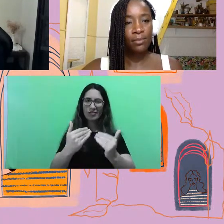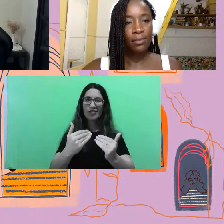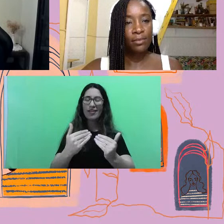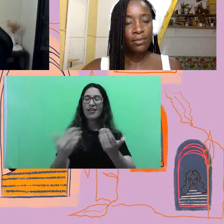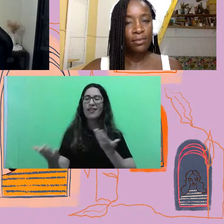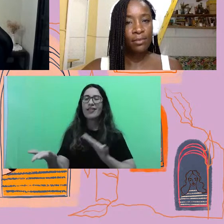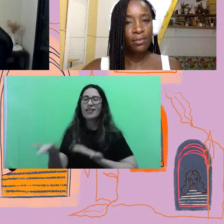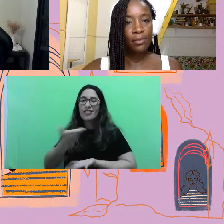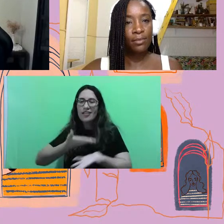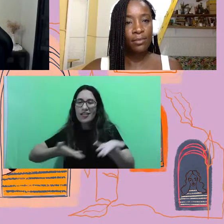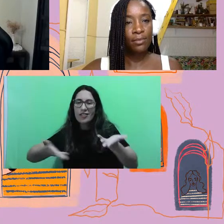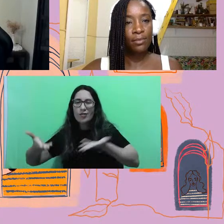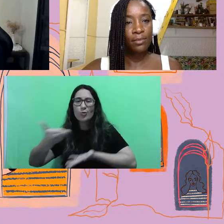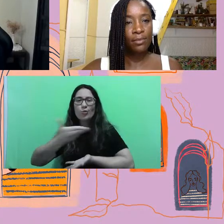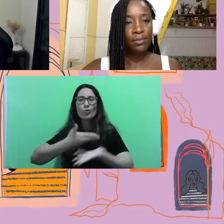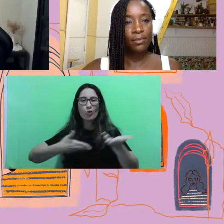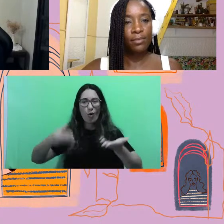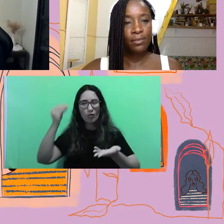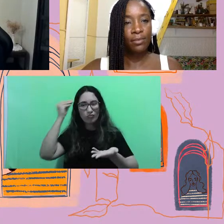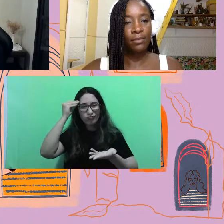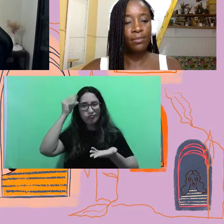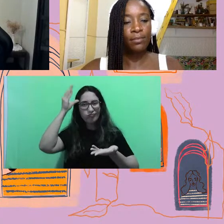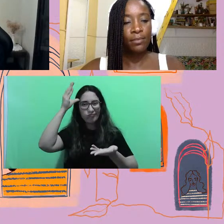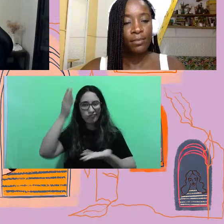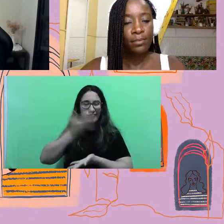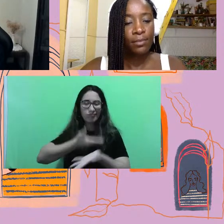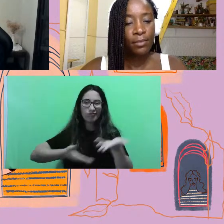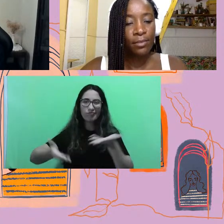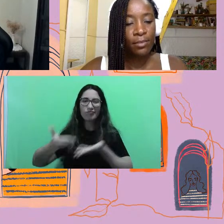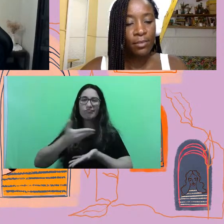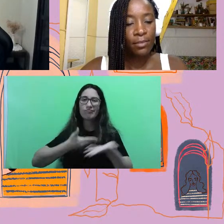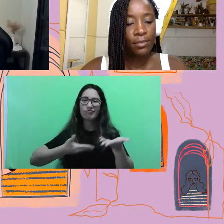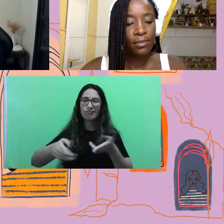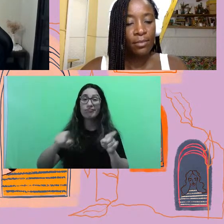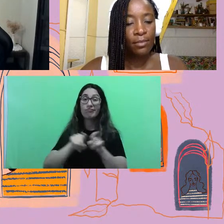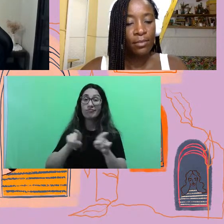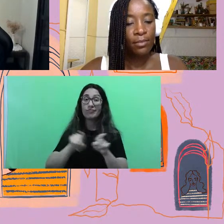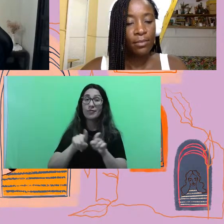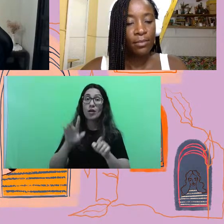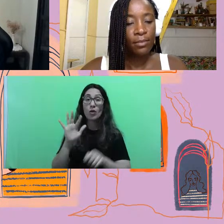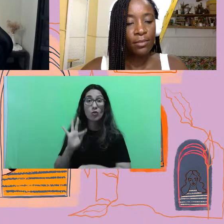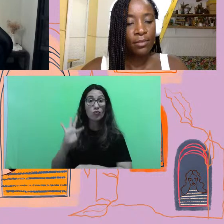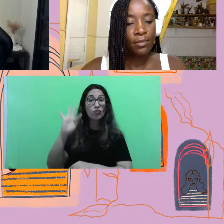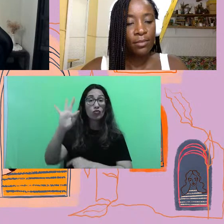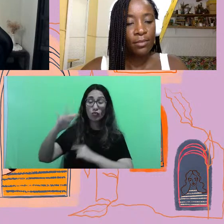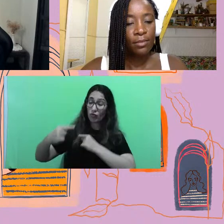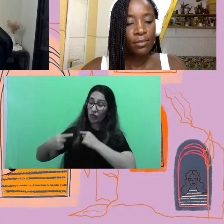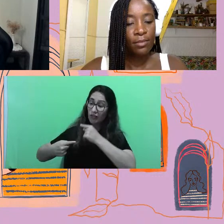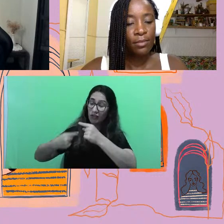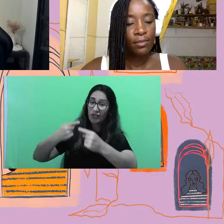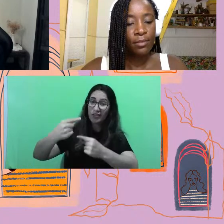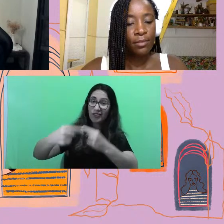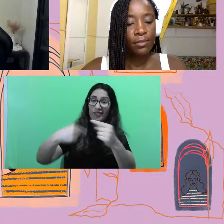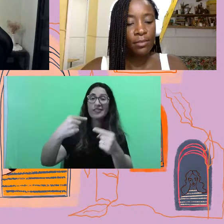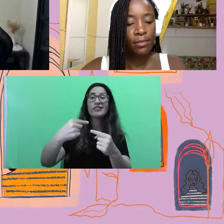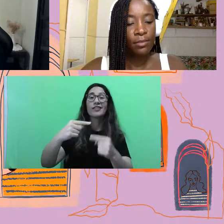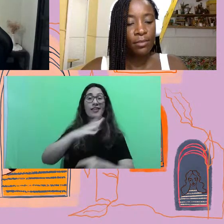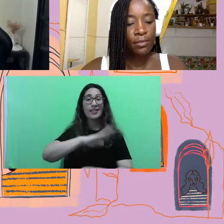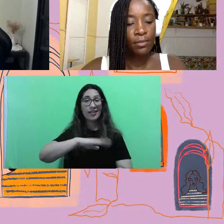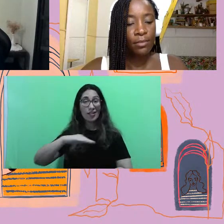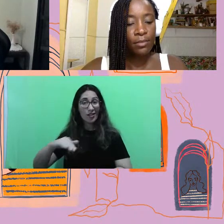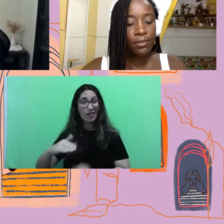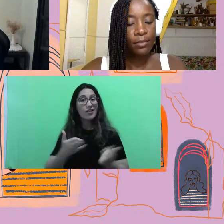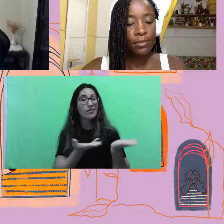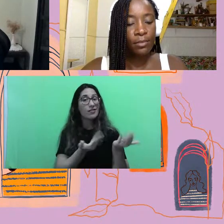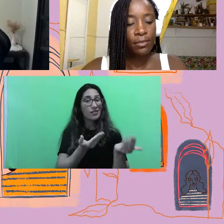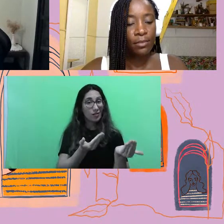troca que a gente possa também trazer para as próximas gerações, para as crianças, para os jovens que